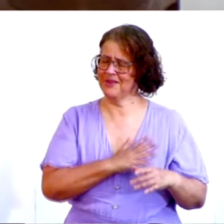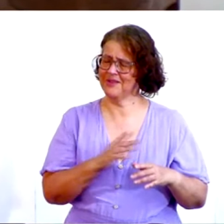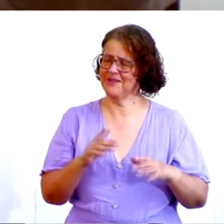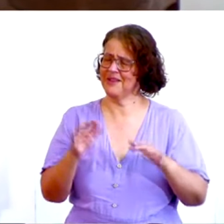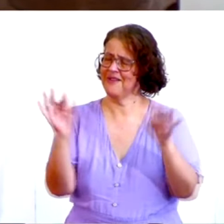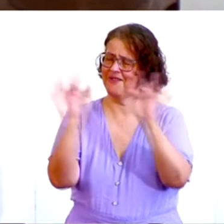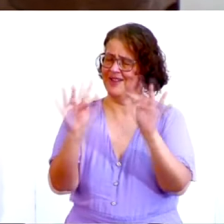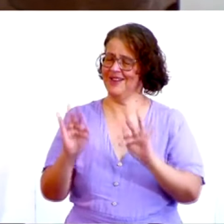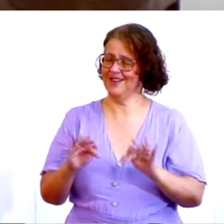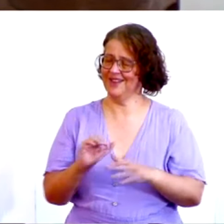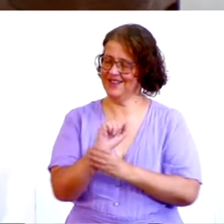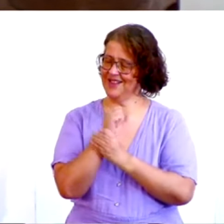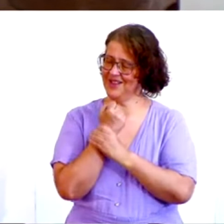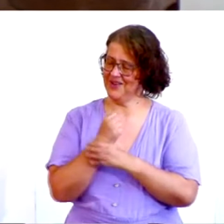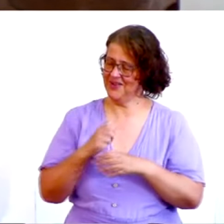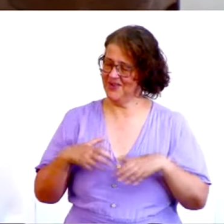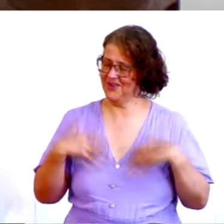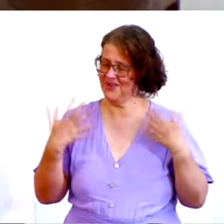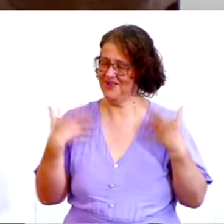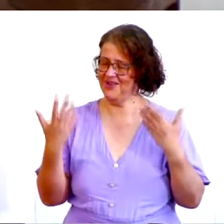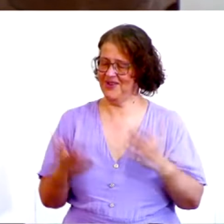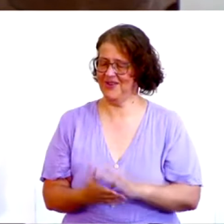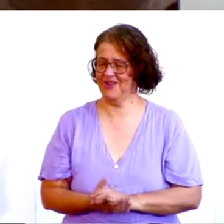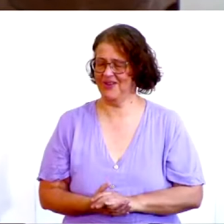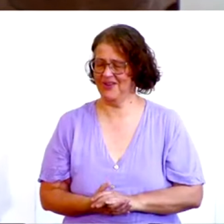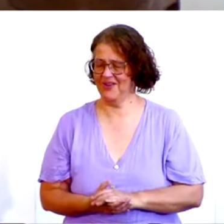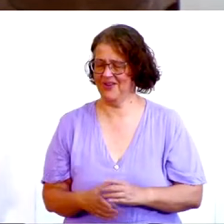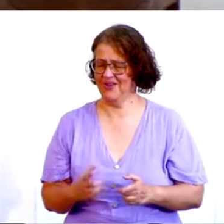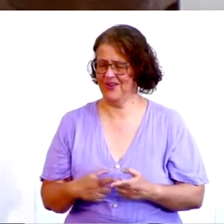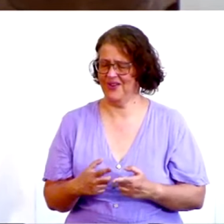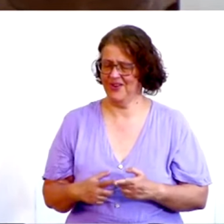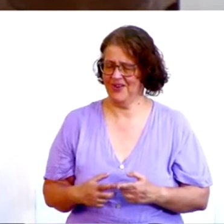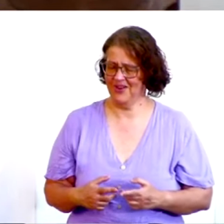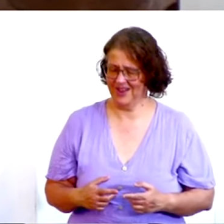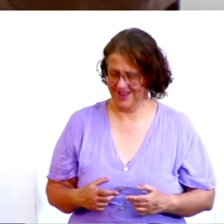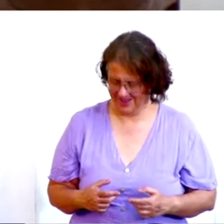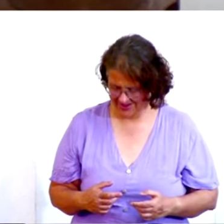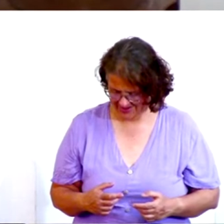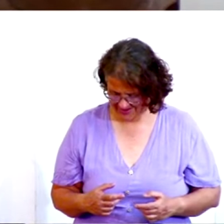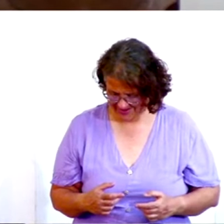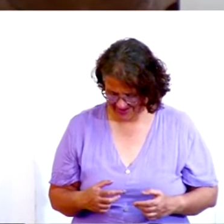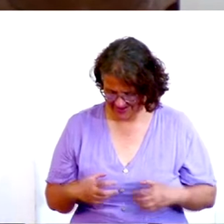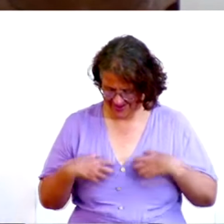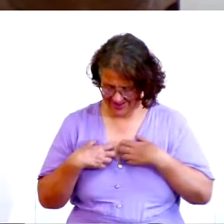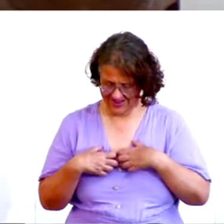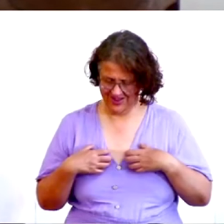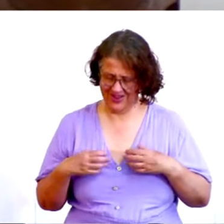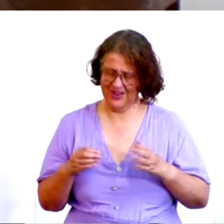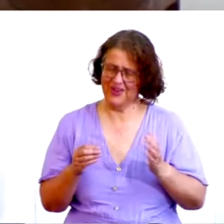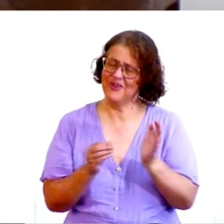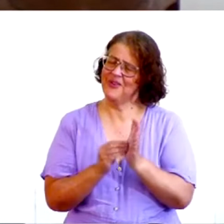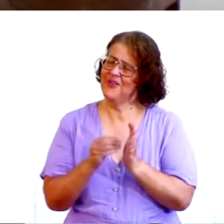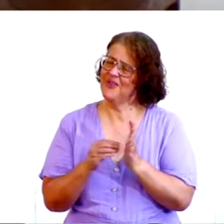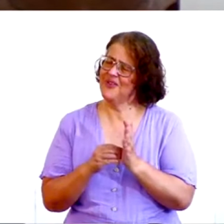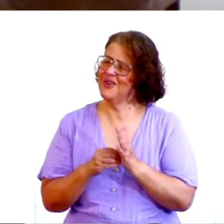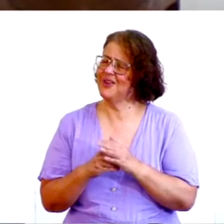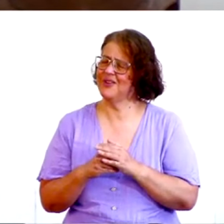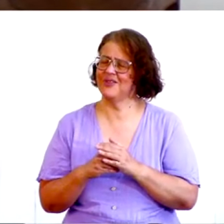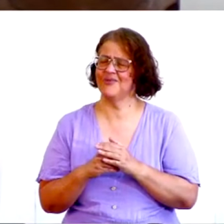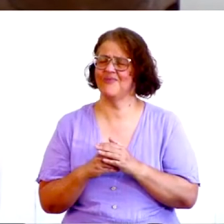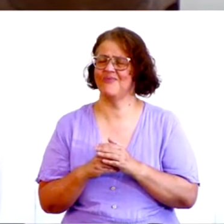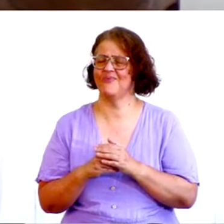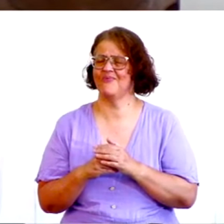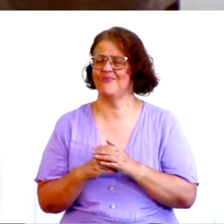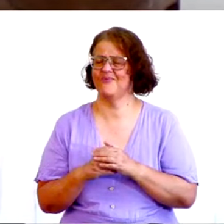Deus por isso mas talvez o senhor tenha encontrado em nós não isso talvez tenha faltado em nós tempo de oração neste ano